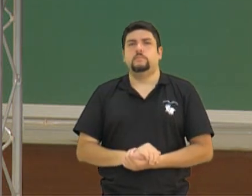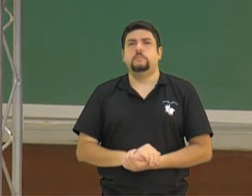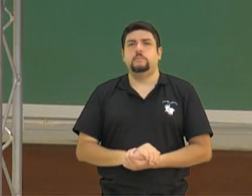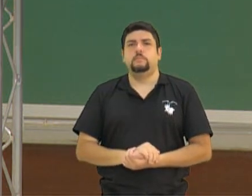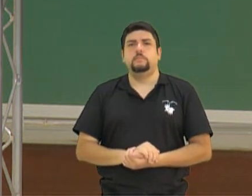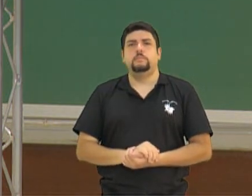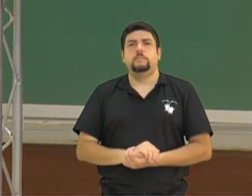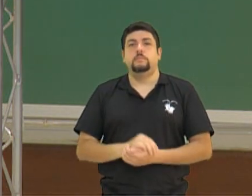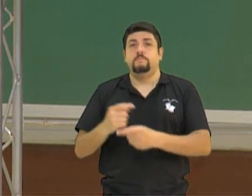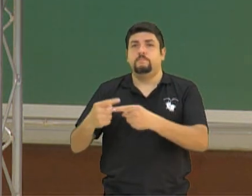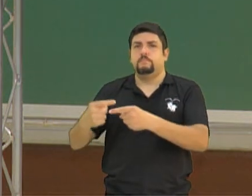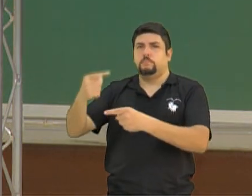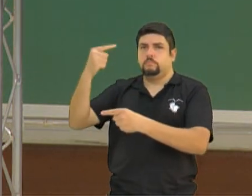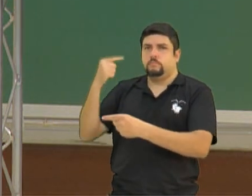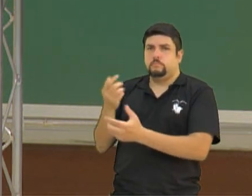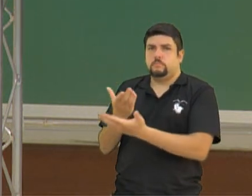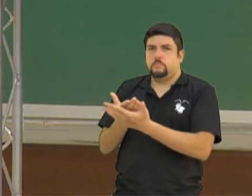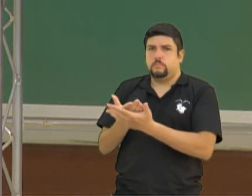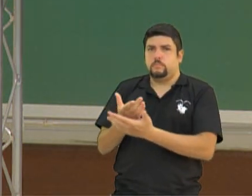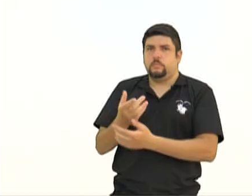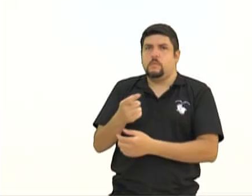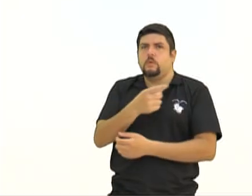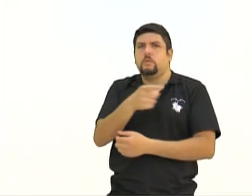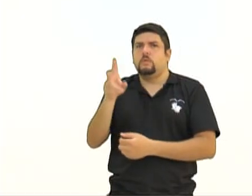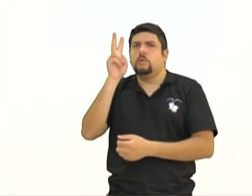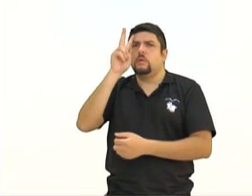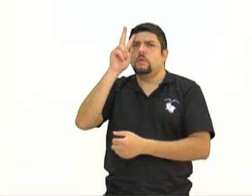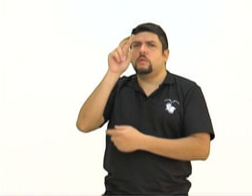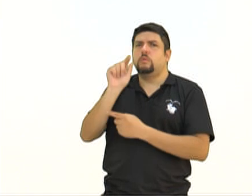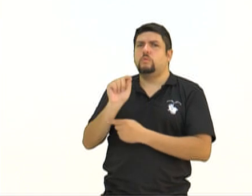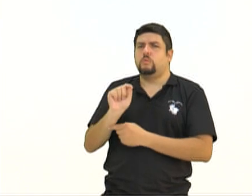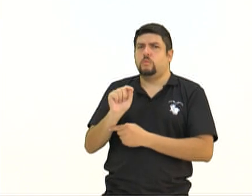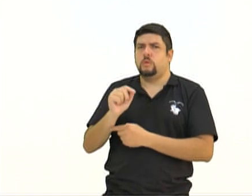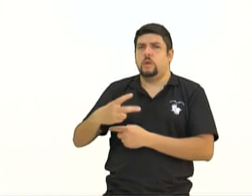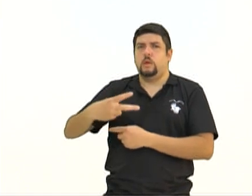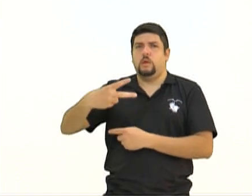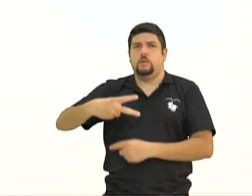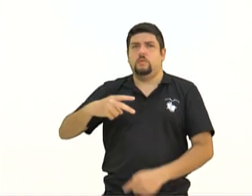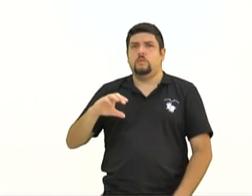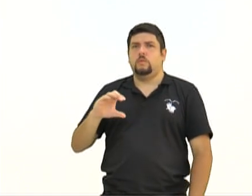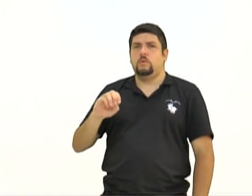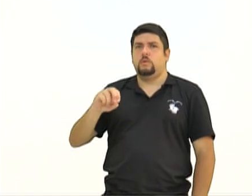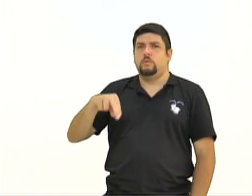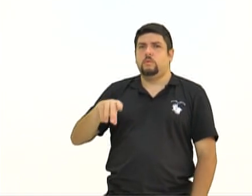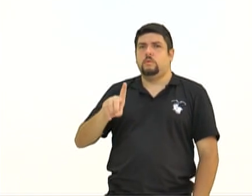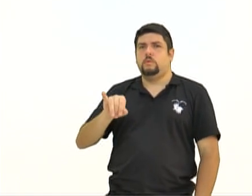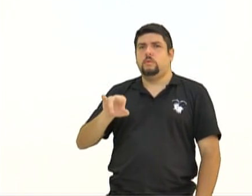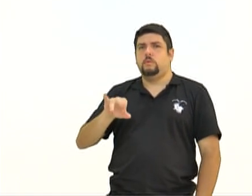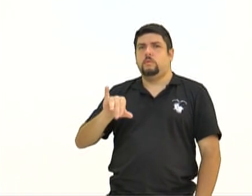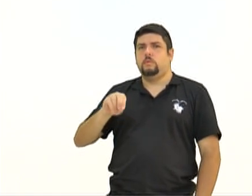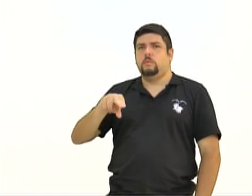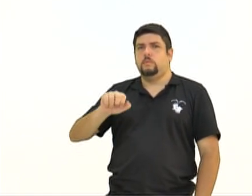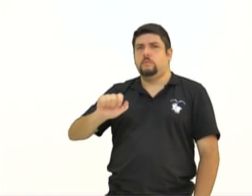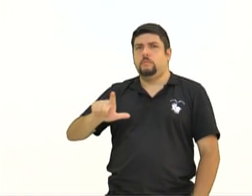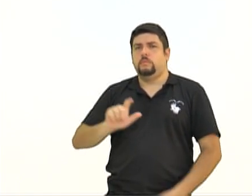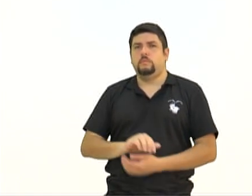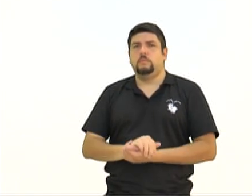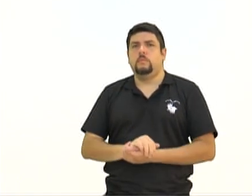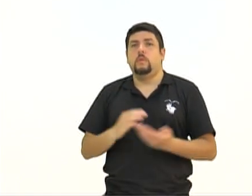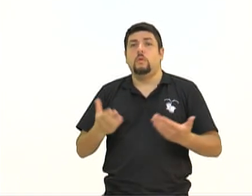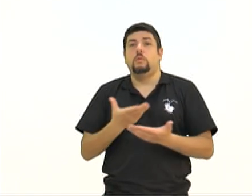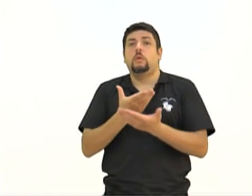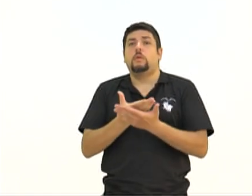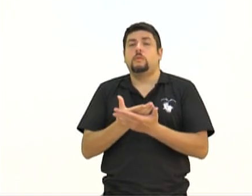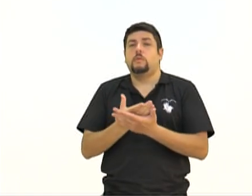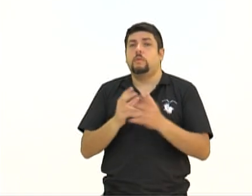aula passada, e aí, vocês se lembram? Na aula passada a gente falou sobre a segunda condicional. Para a aula de hoje, cujo título é